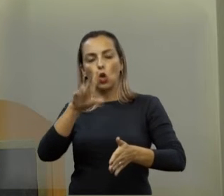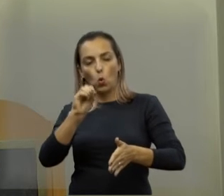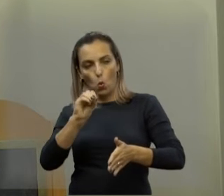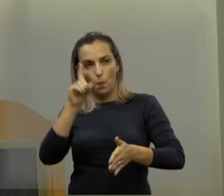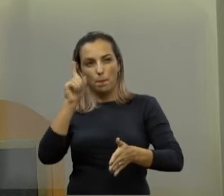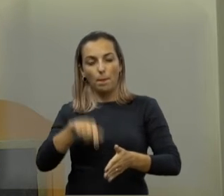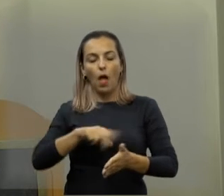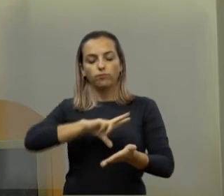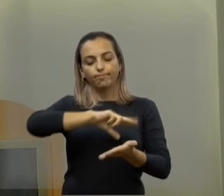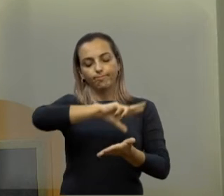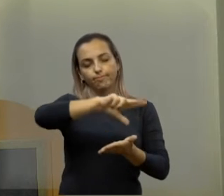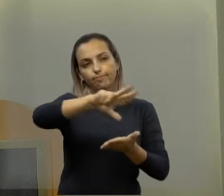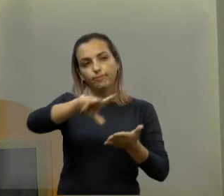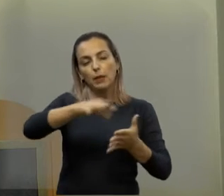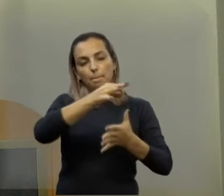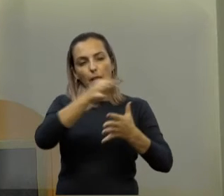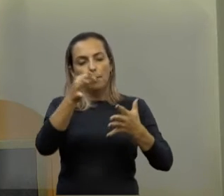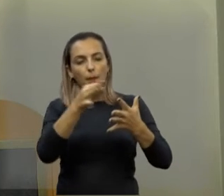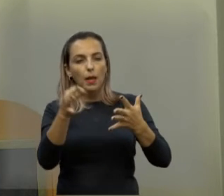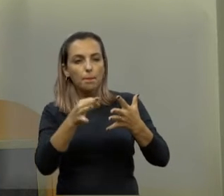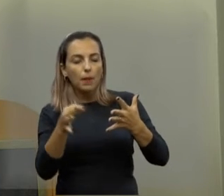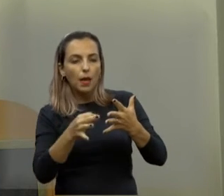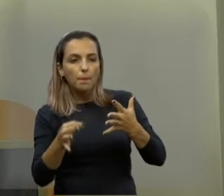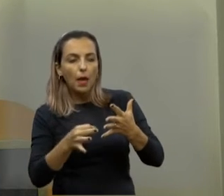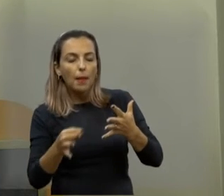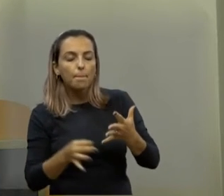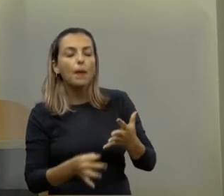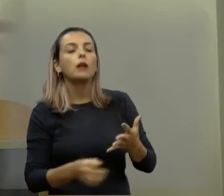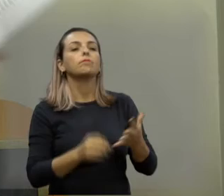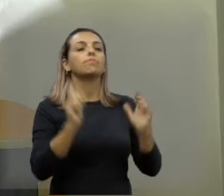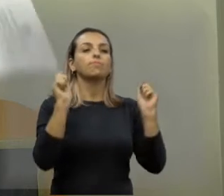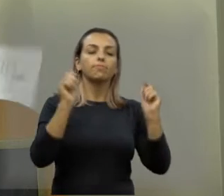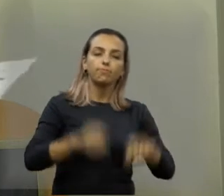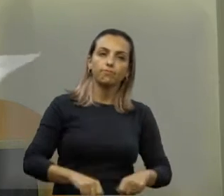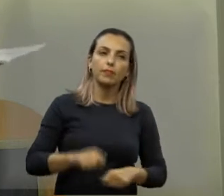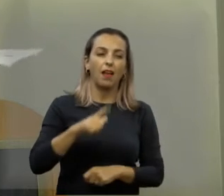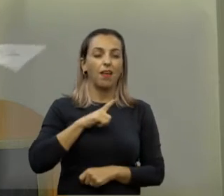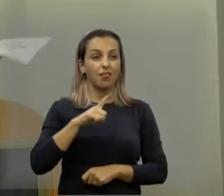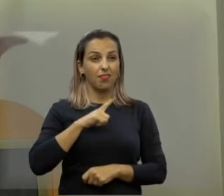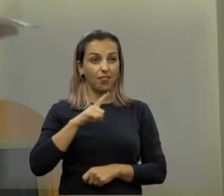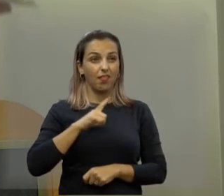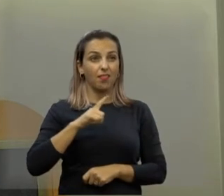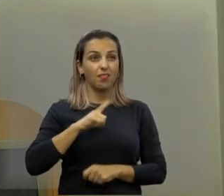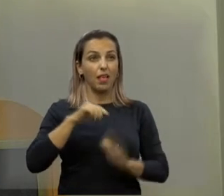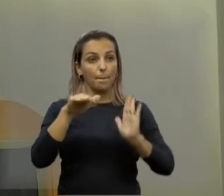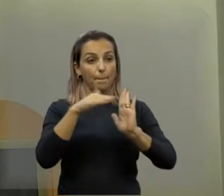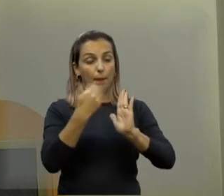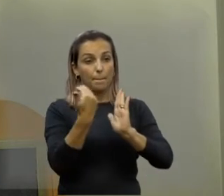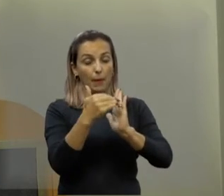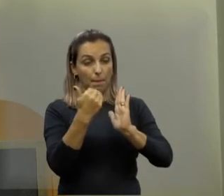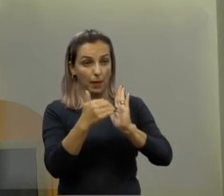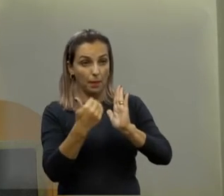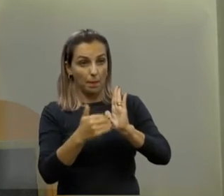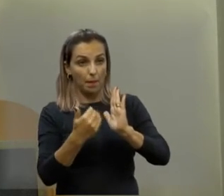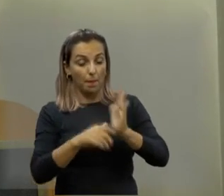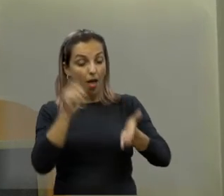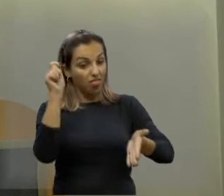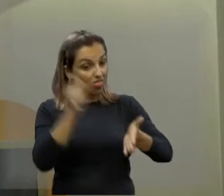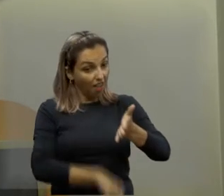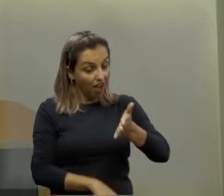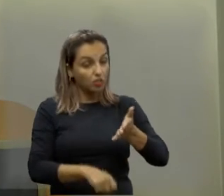e assim tem vários exumação exumação é tem vários vários procedimentos com as taxas